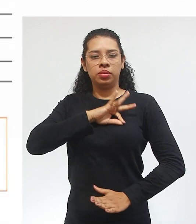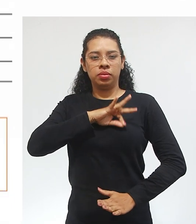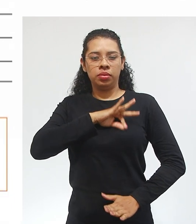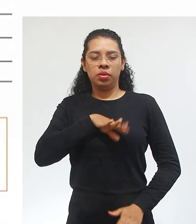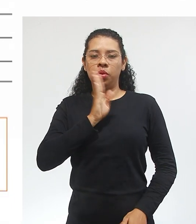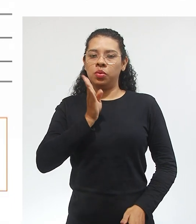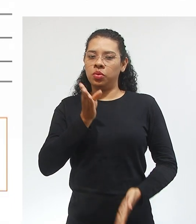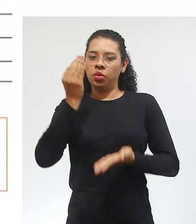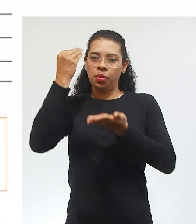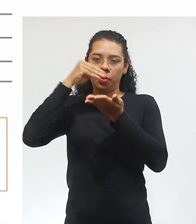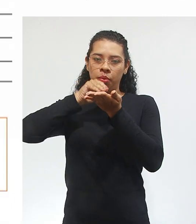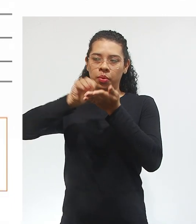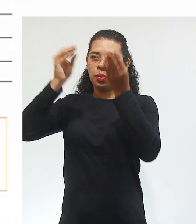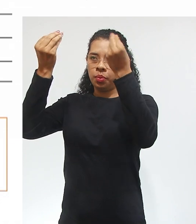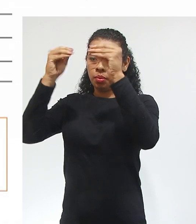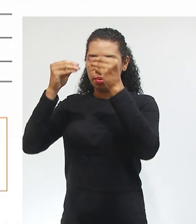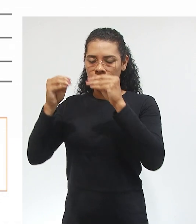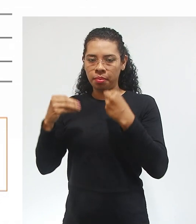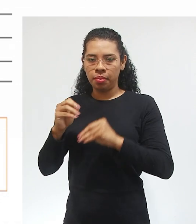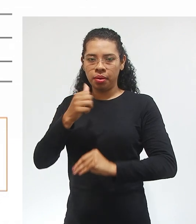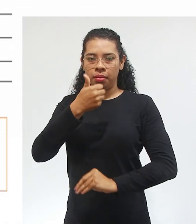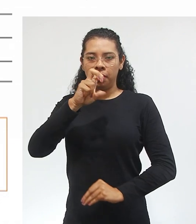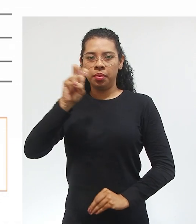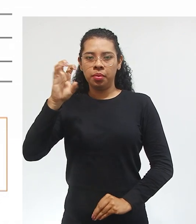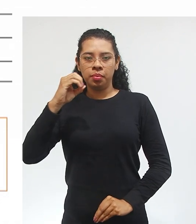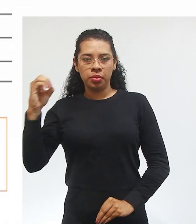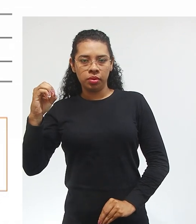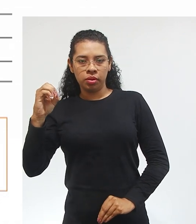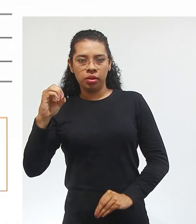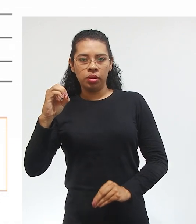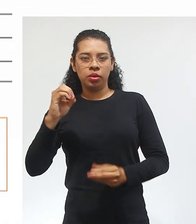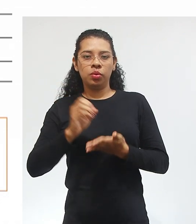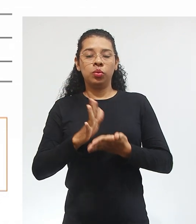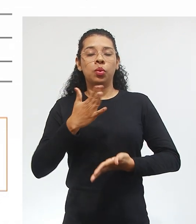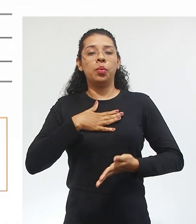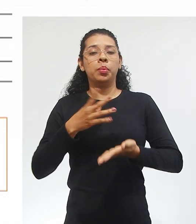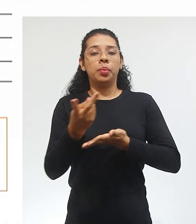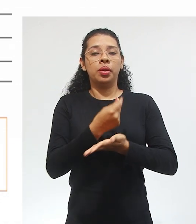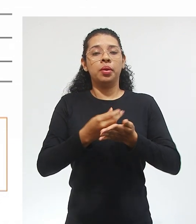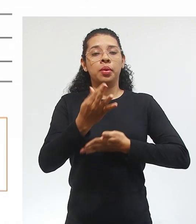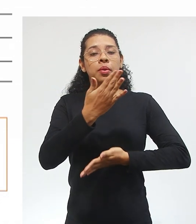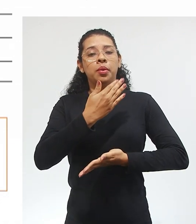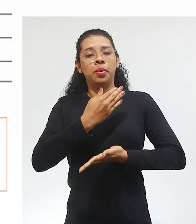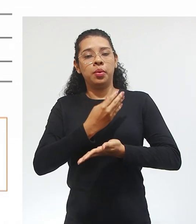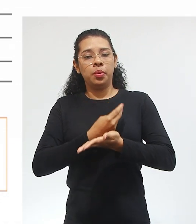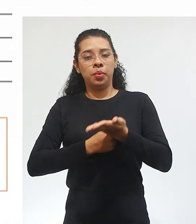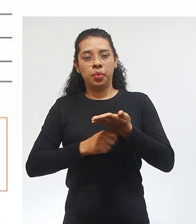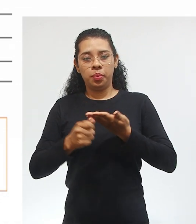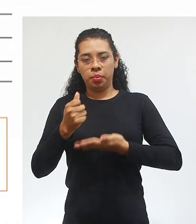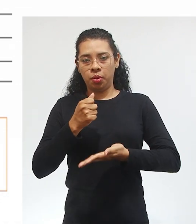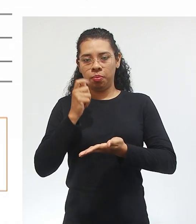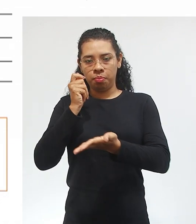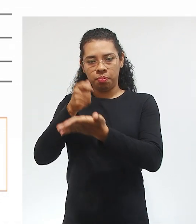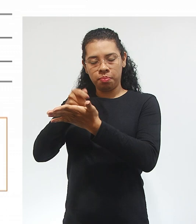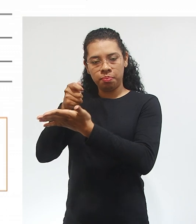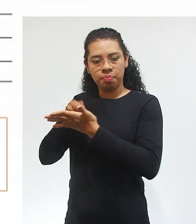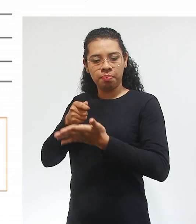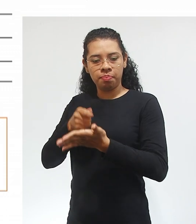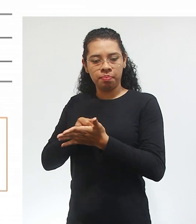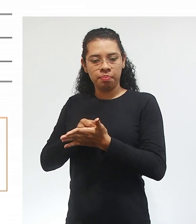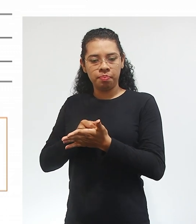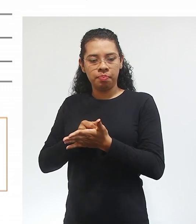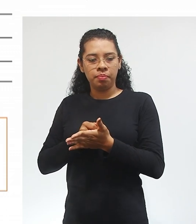salário, já lanço lá no valor de 1.500. E esse salário saiu do meu caixa, então vou lançar aqui os 1.500, no